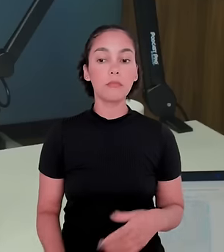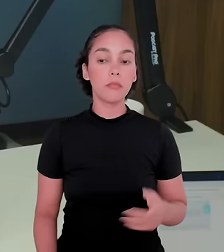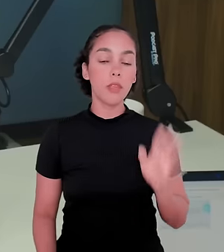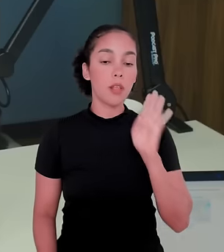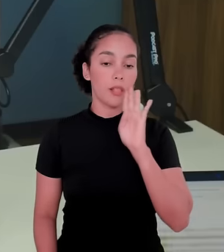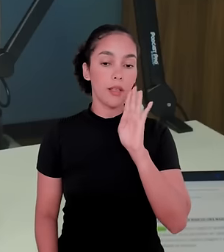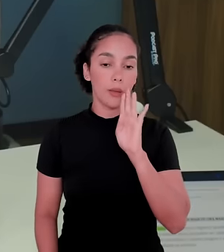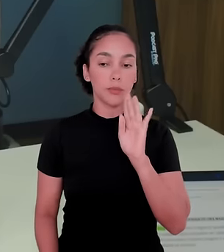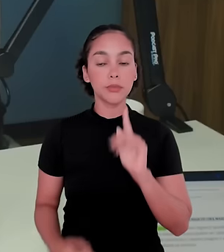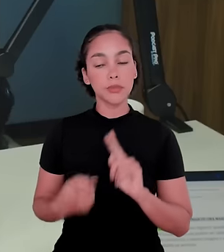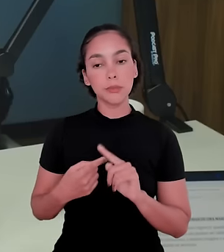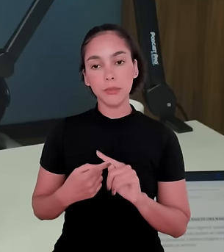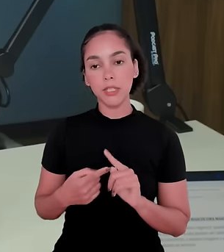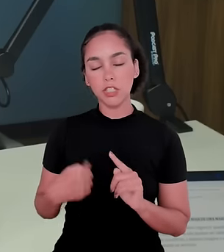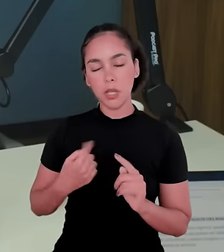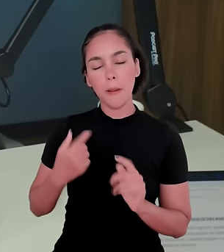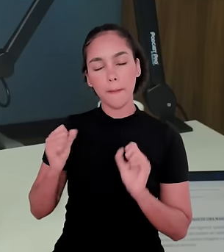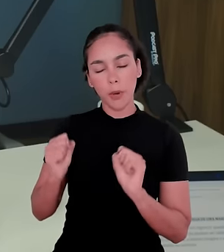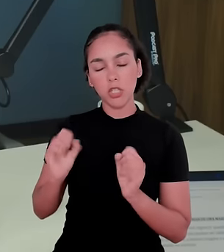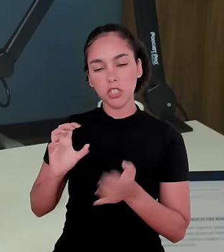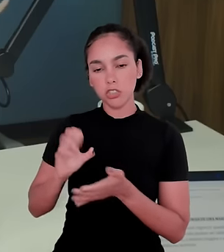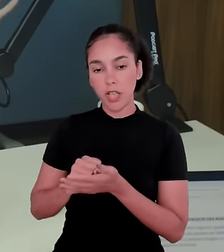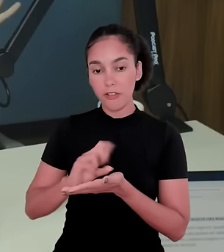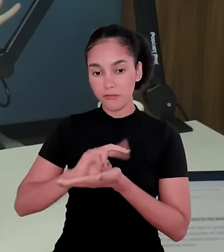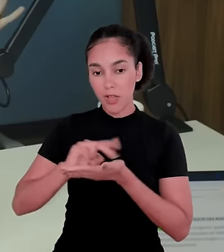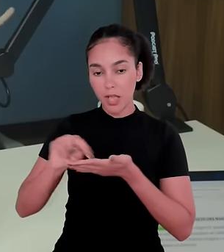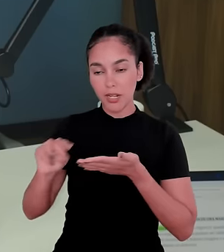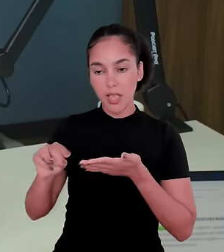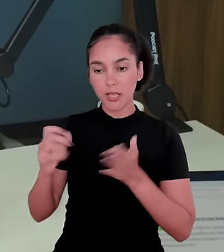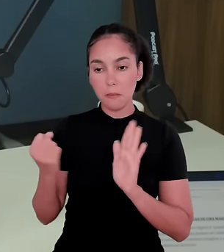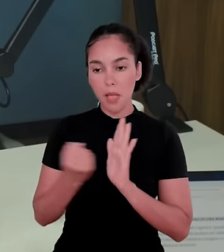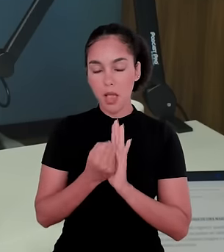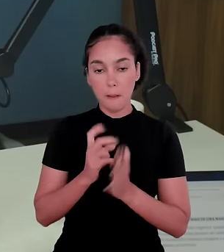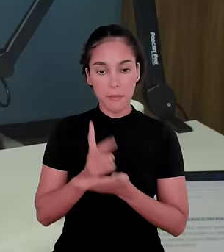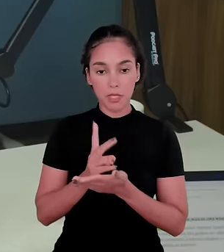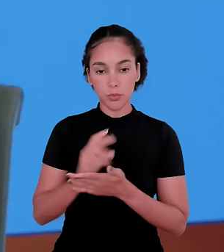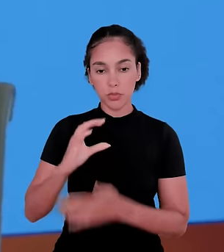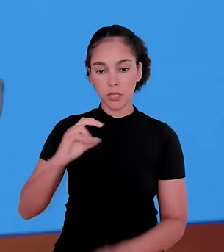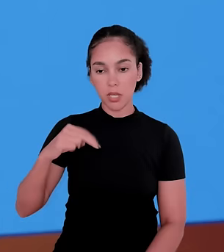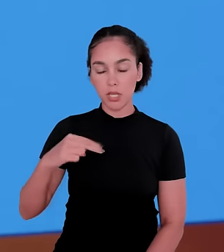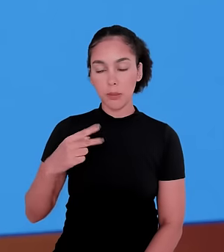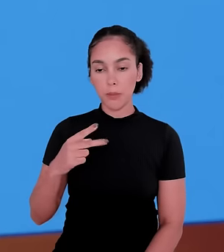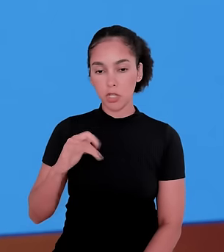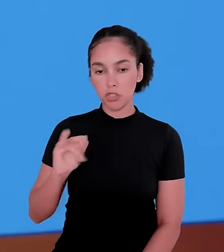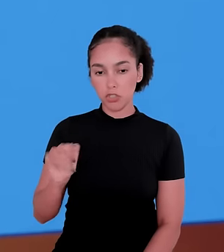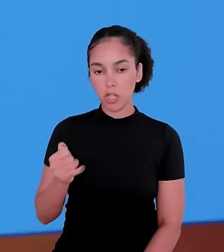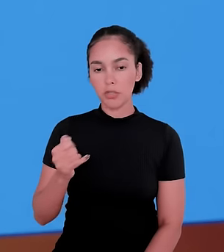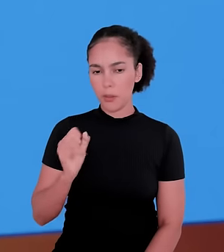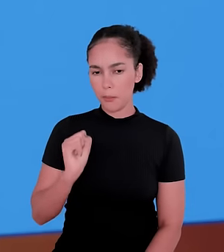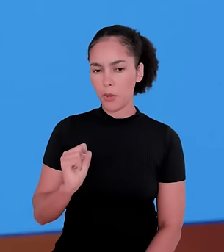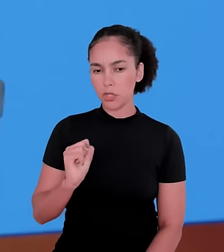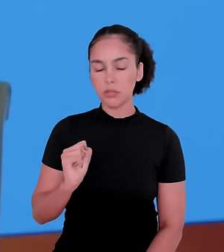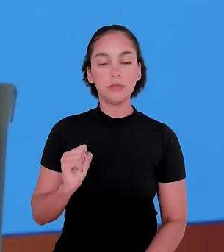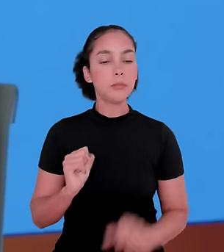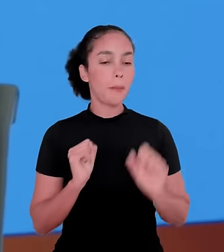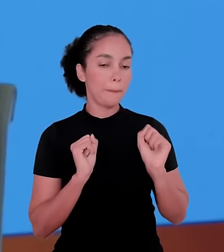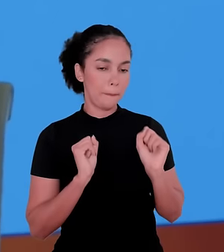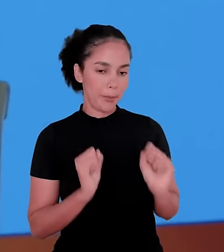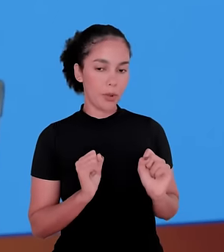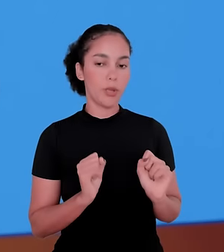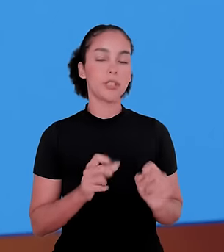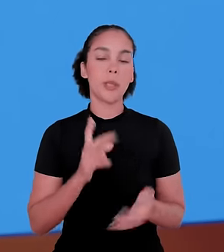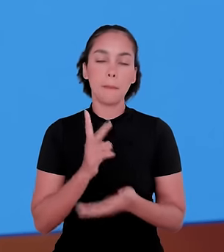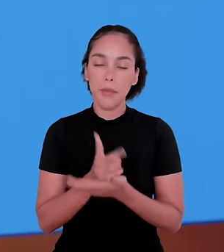também da e a gente pode registrar várias marcas no mesmo cnpj pode você pode registrar várias marcas no mesmo